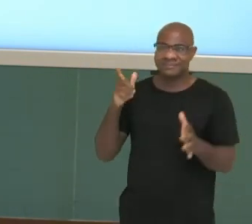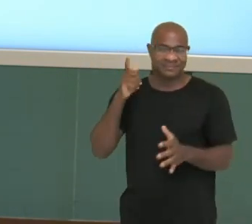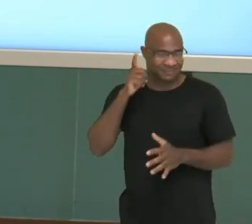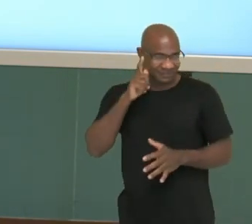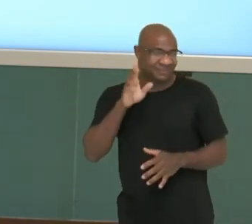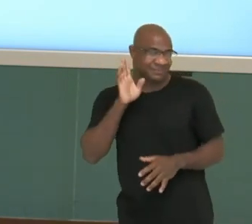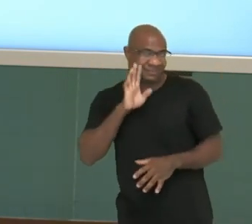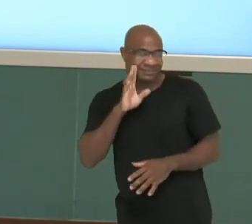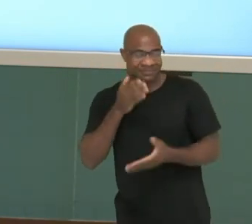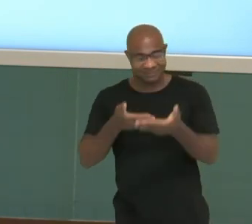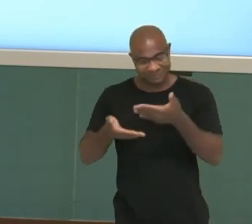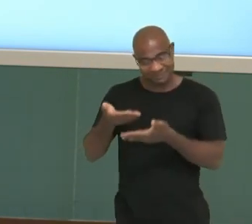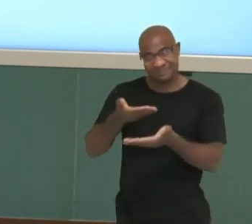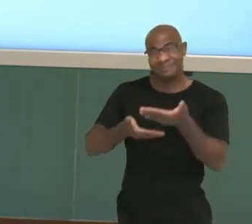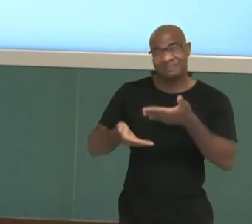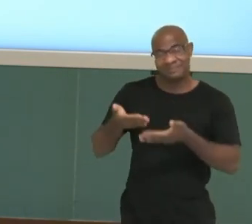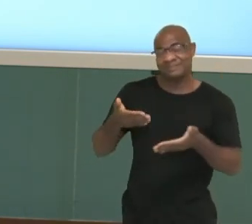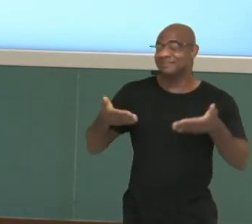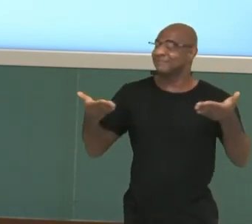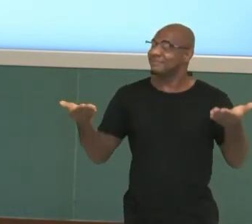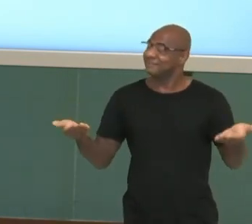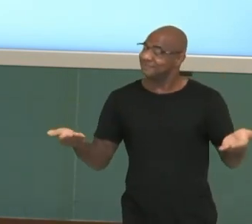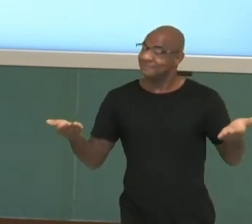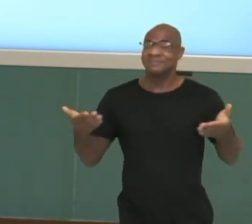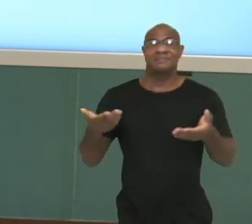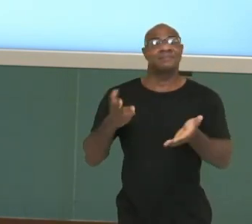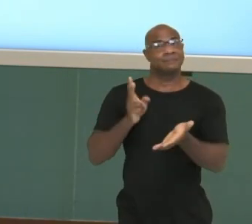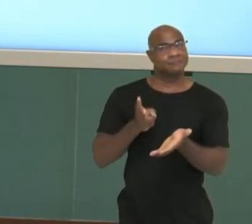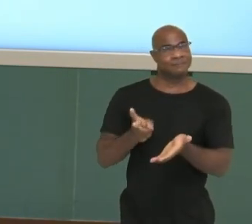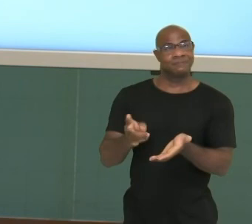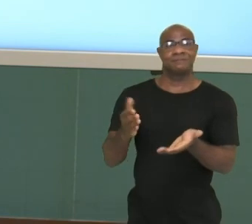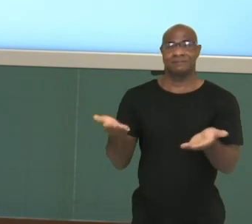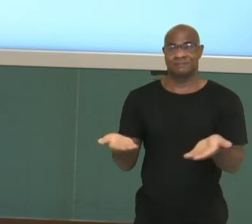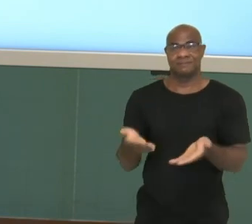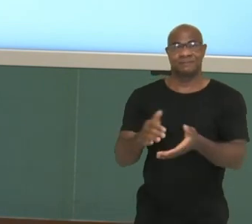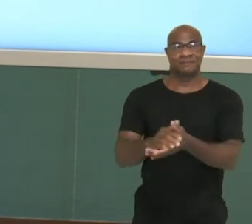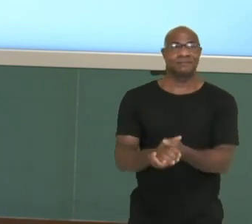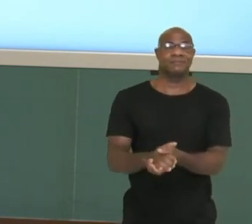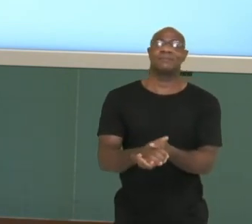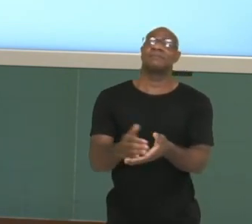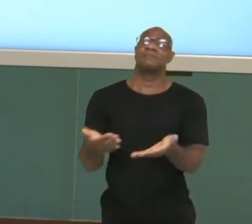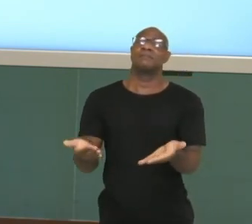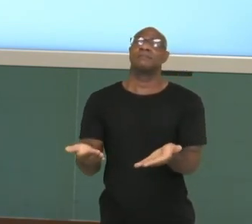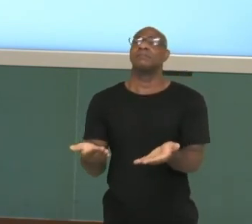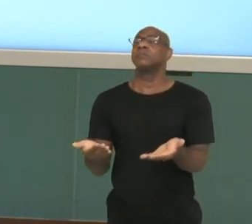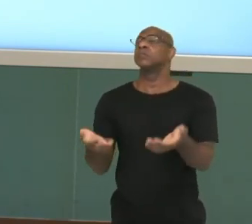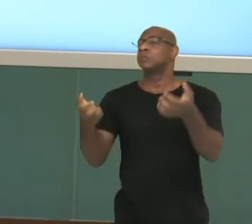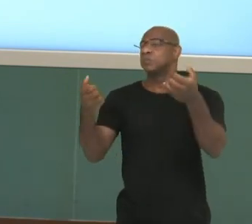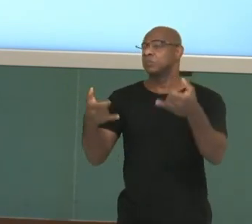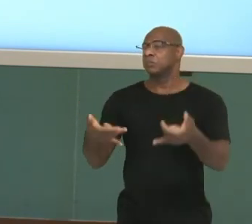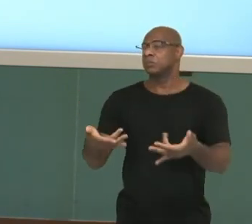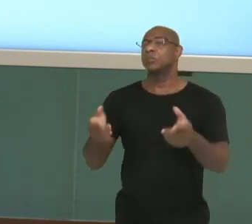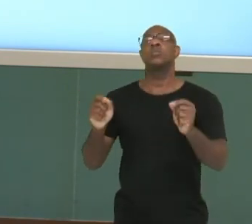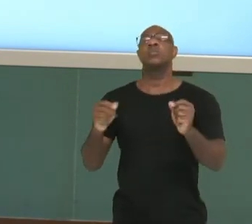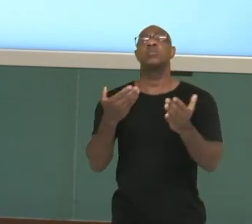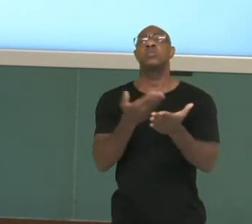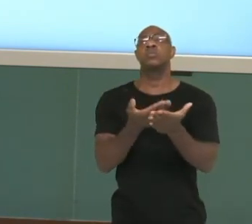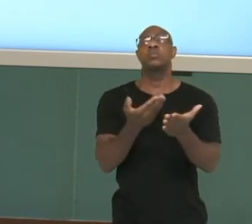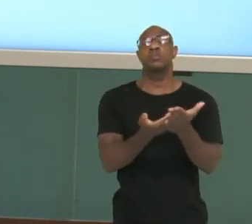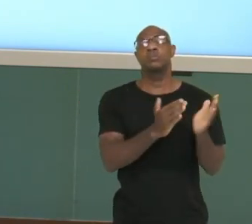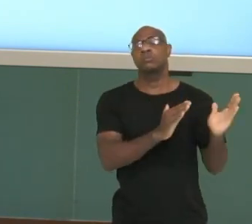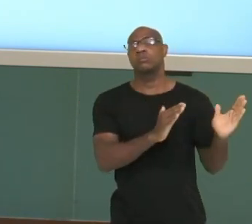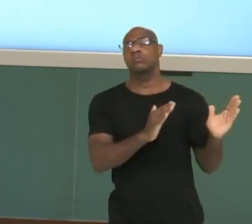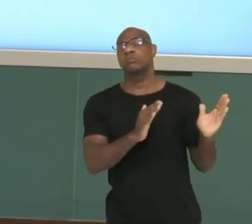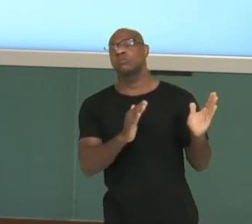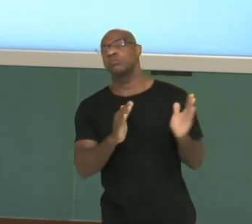seus colegas? Então vamos lá, vamos continuar por aqui. O que nós vimos até agora, então? O que